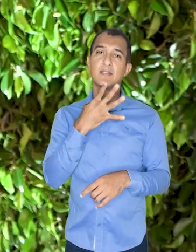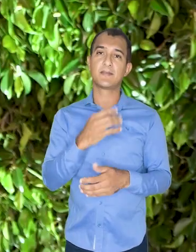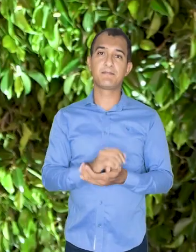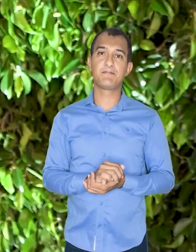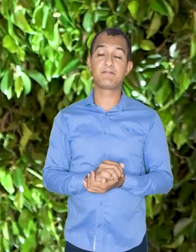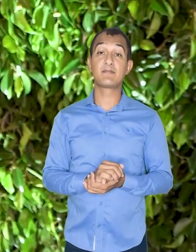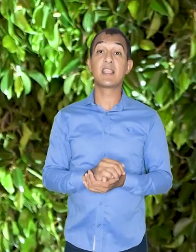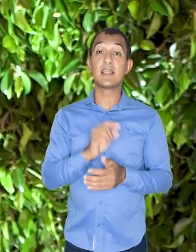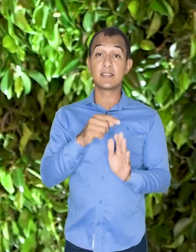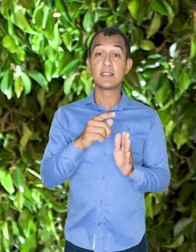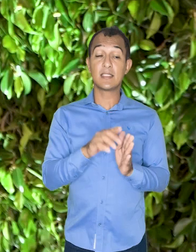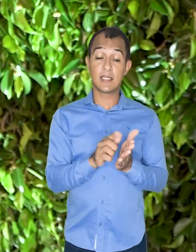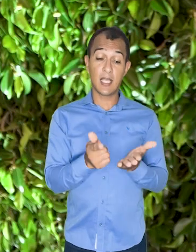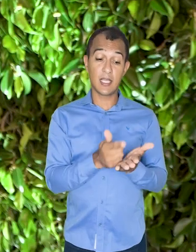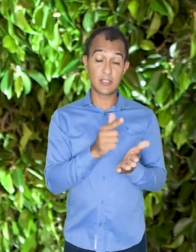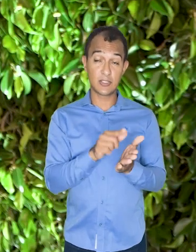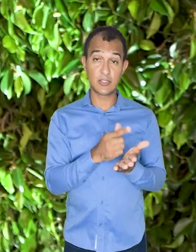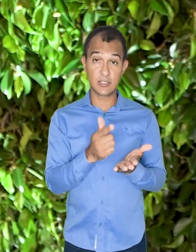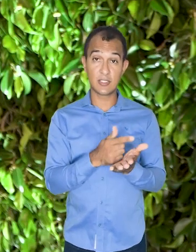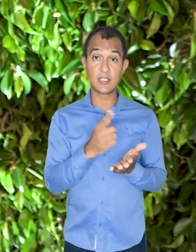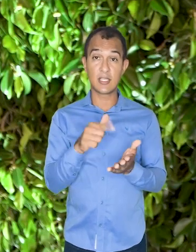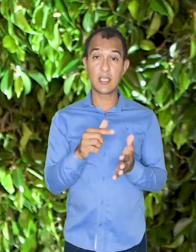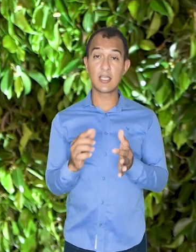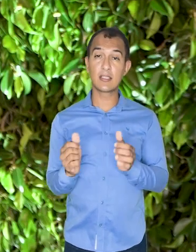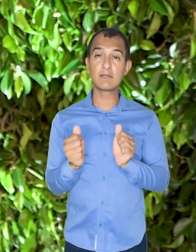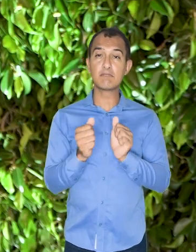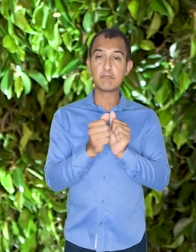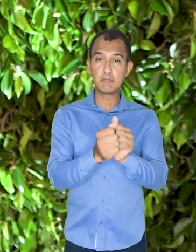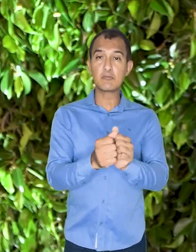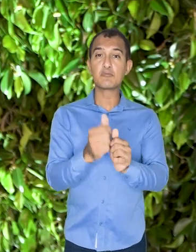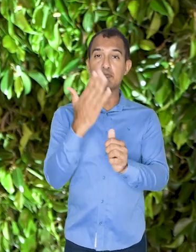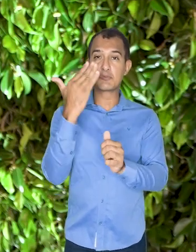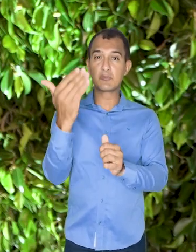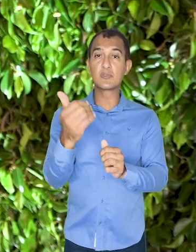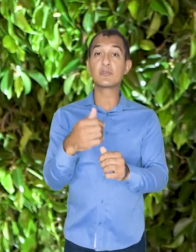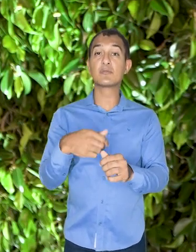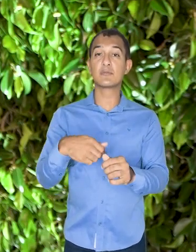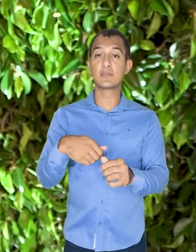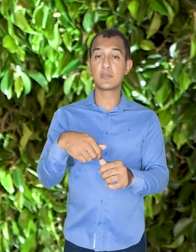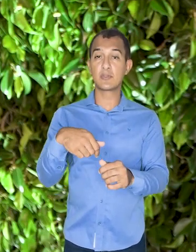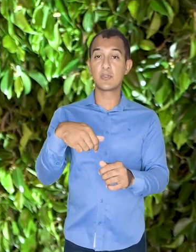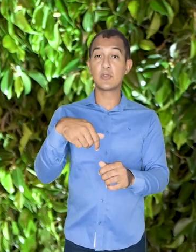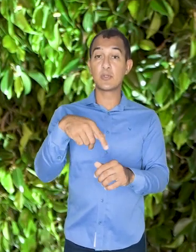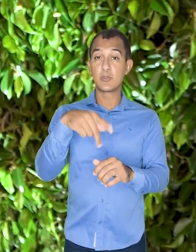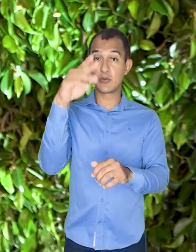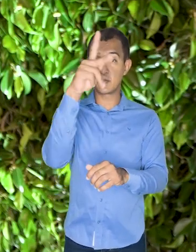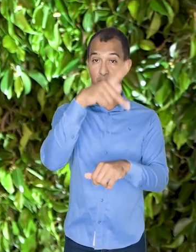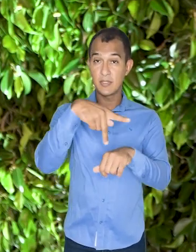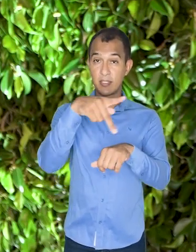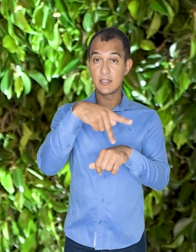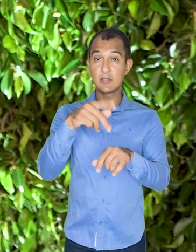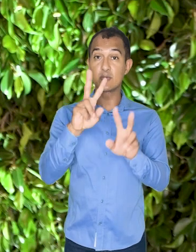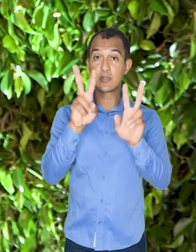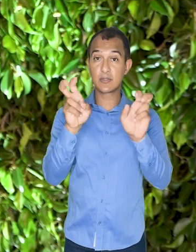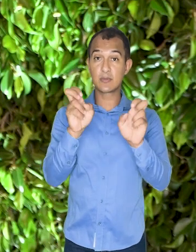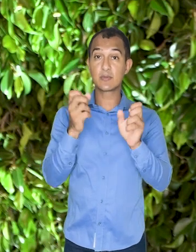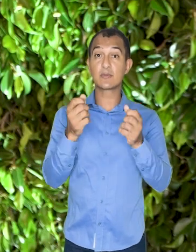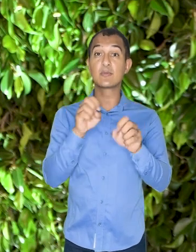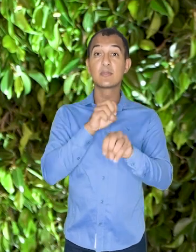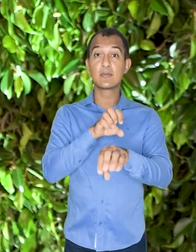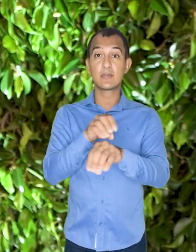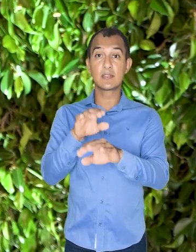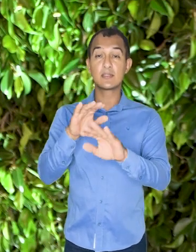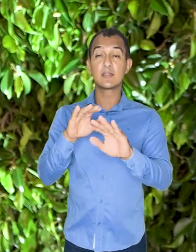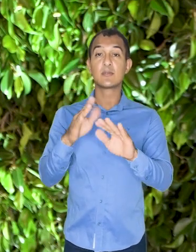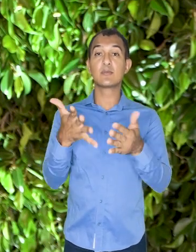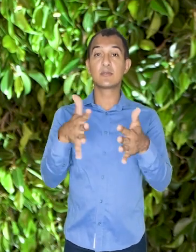A cartilha é uma parceria de sucesso, um projeto considerado inovador no país quando o assunto é educação inclusiva.